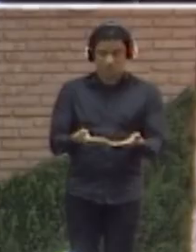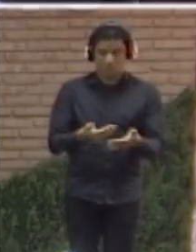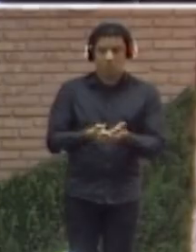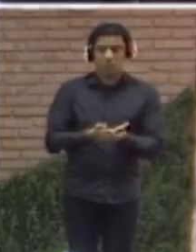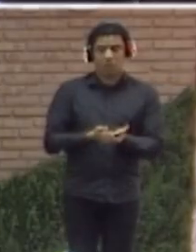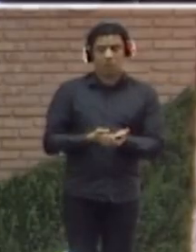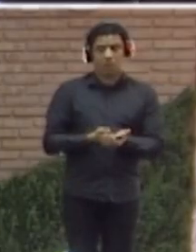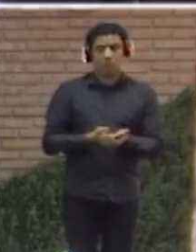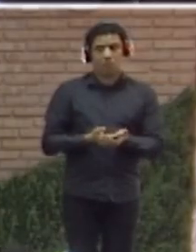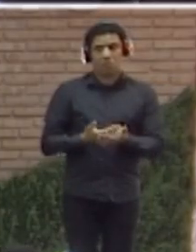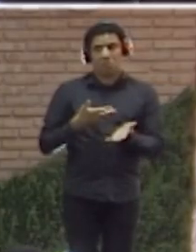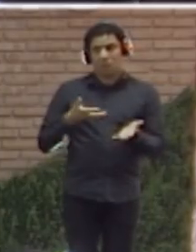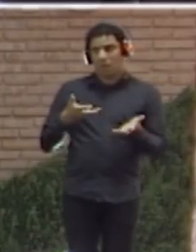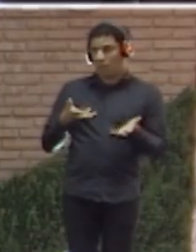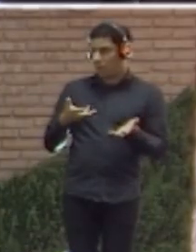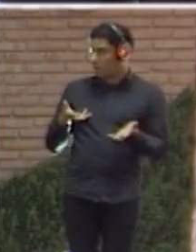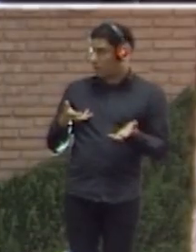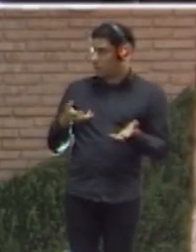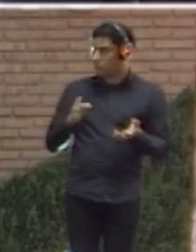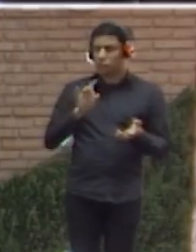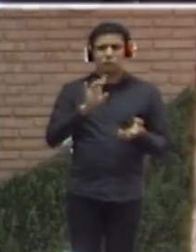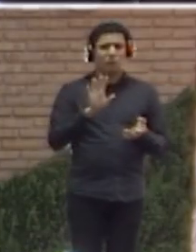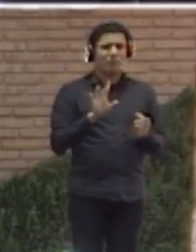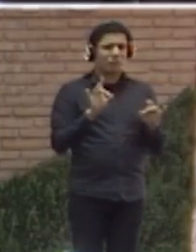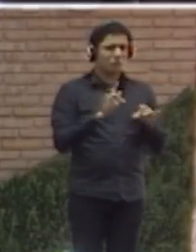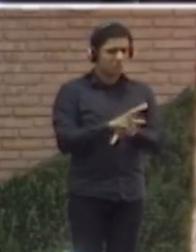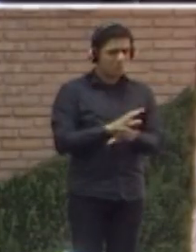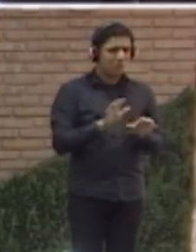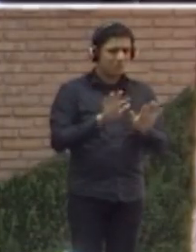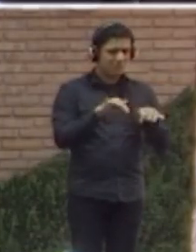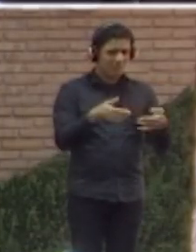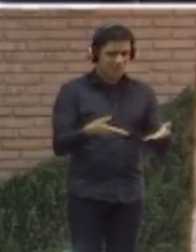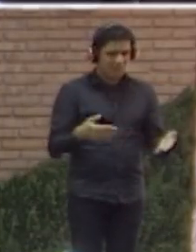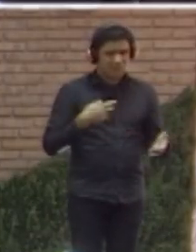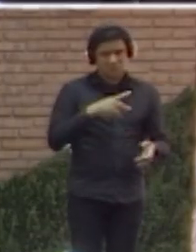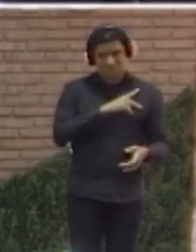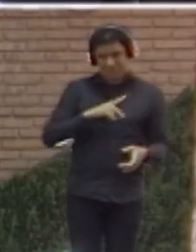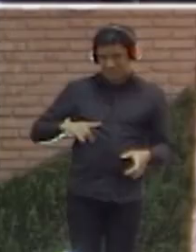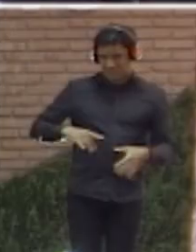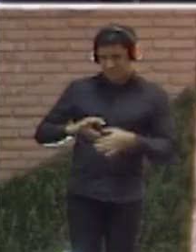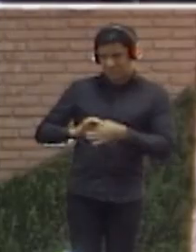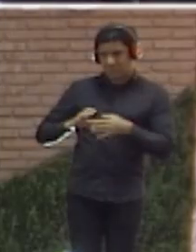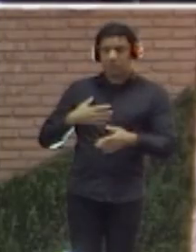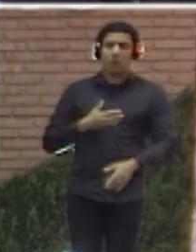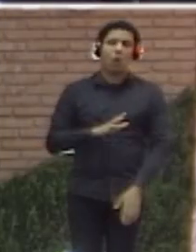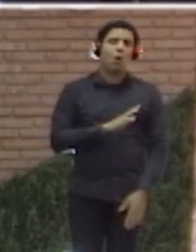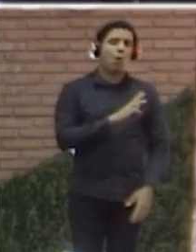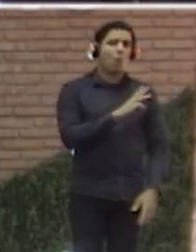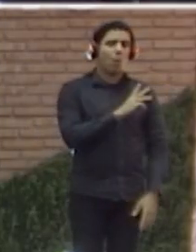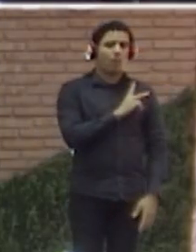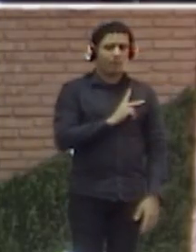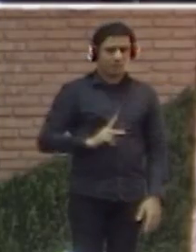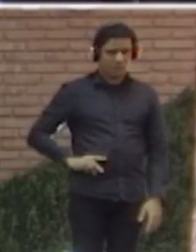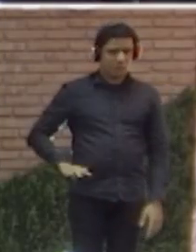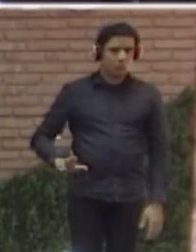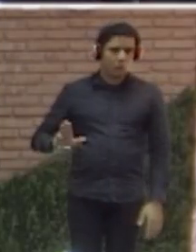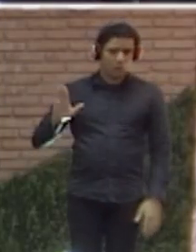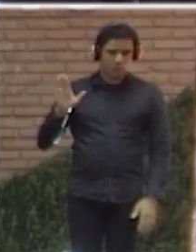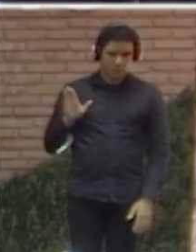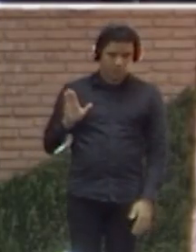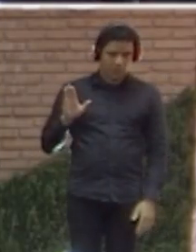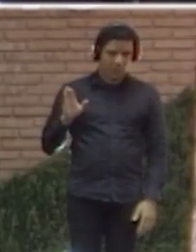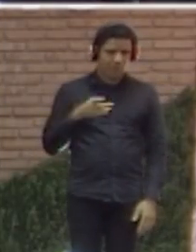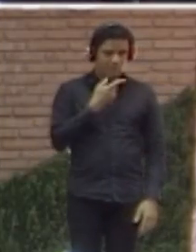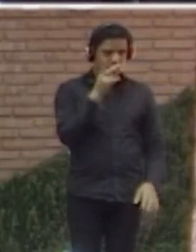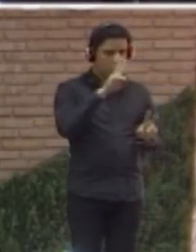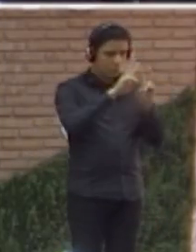queria, para encerramento, se o presidente me permite, o presidente Lula colocou a questão do